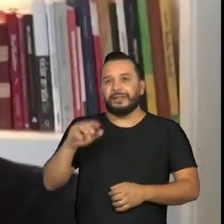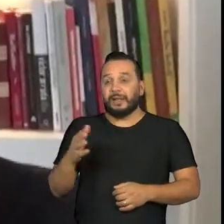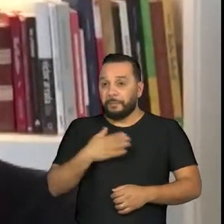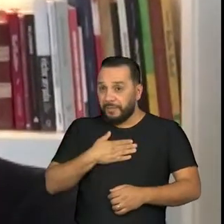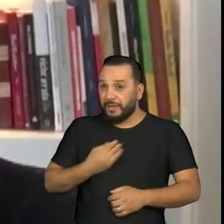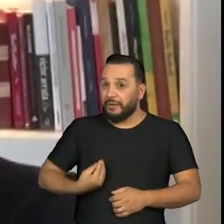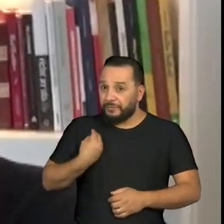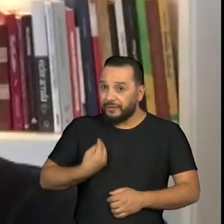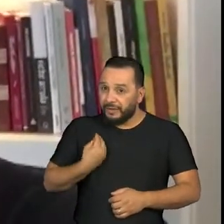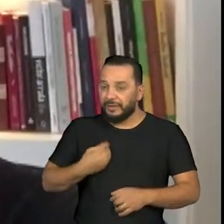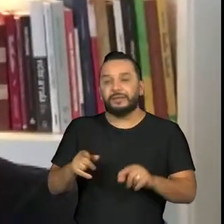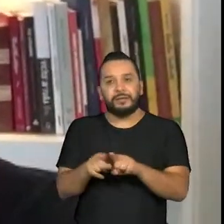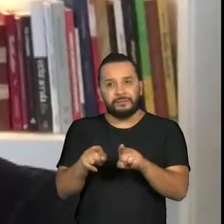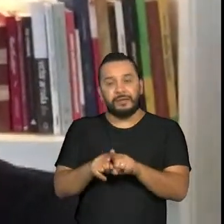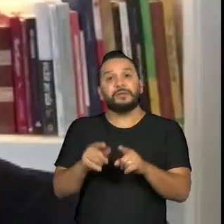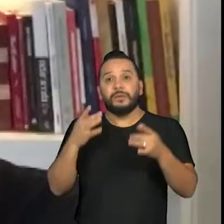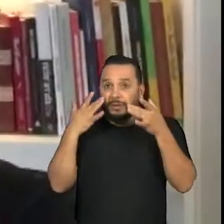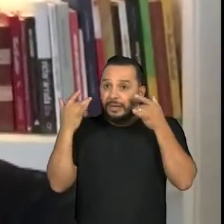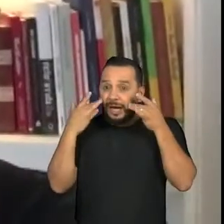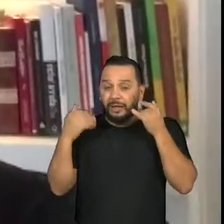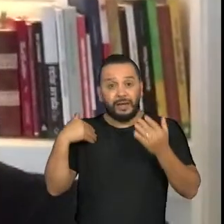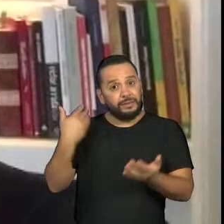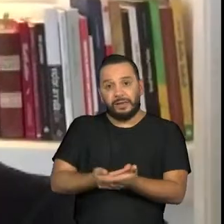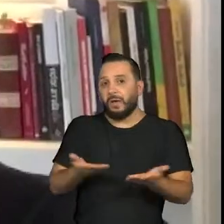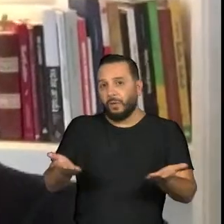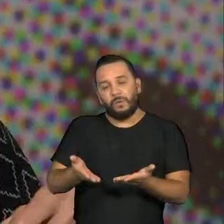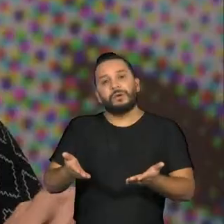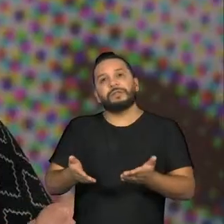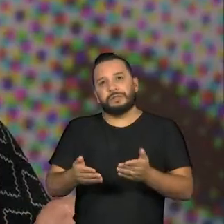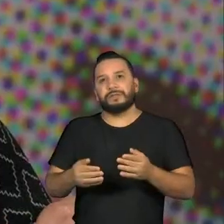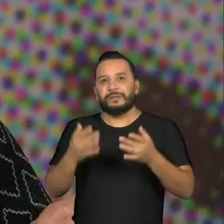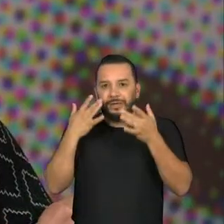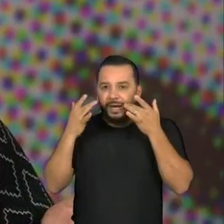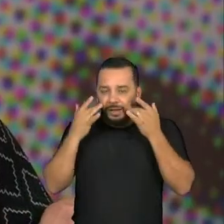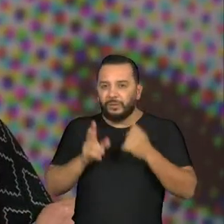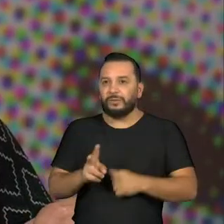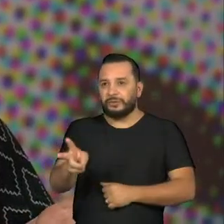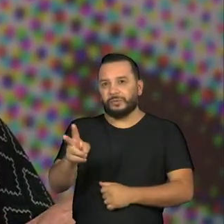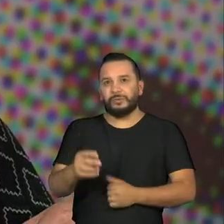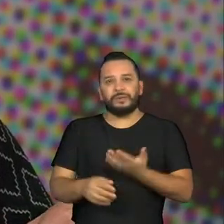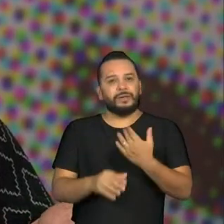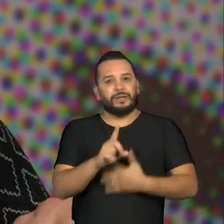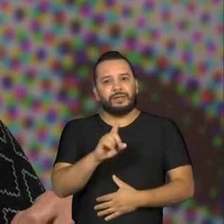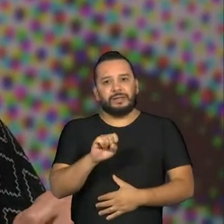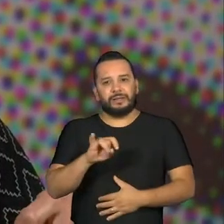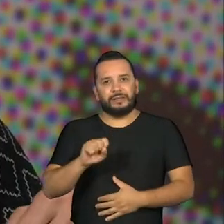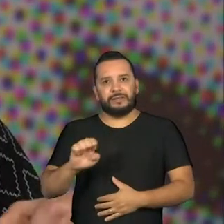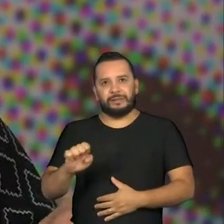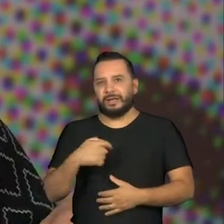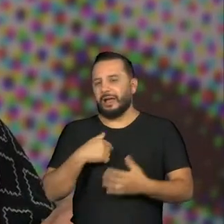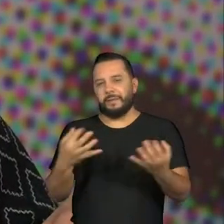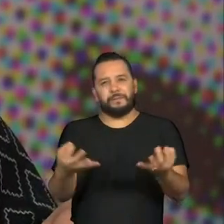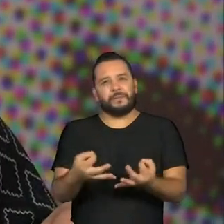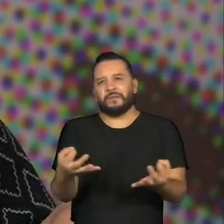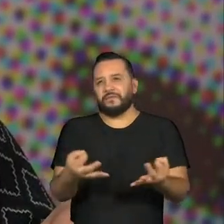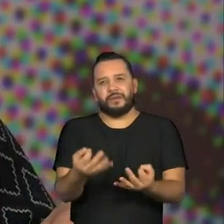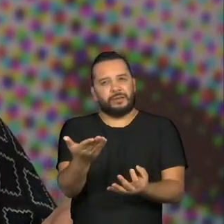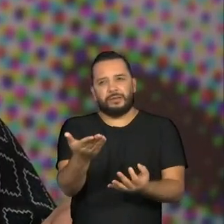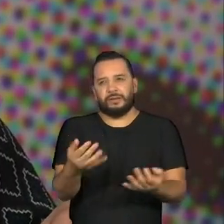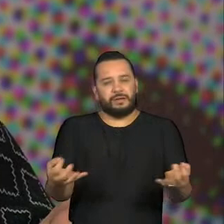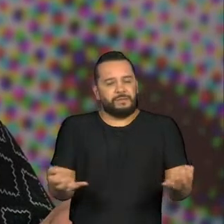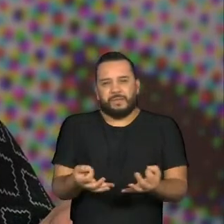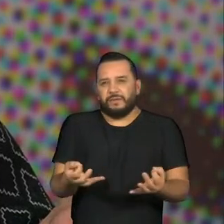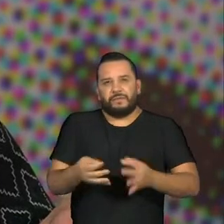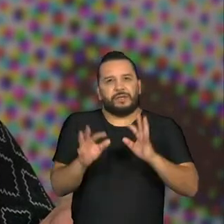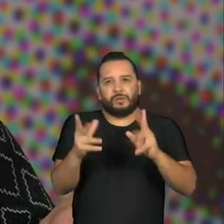na carreira da peça, que hoje ainda continua em cartaz. Denise é excelência. Eu acho que Denise é basicamente